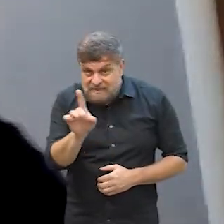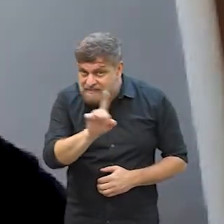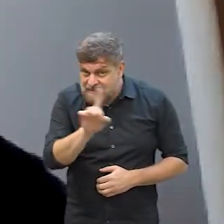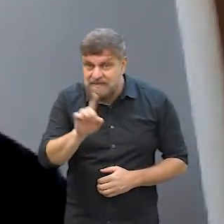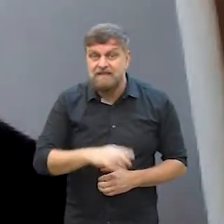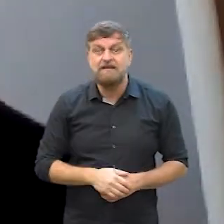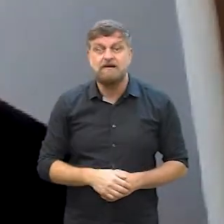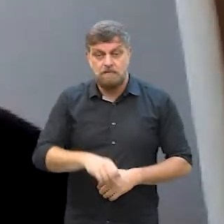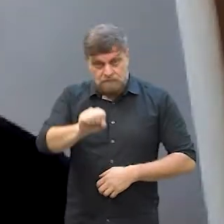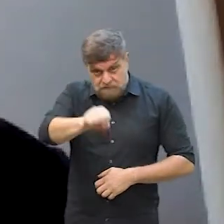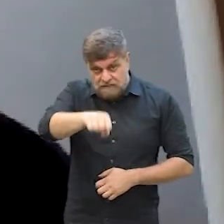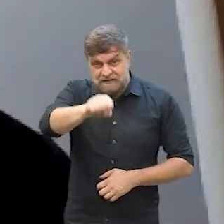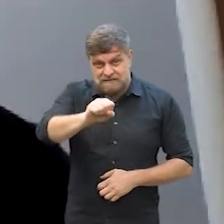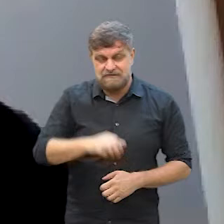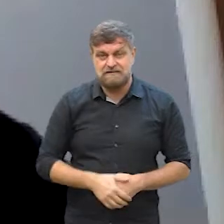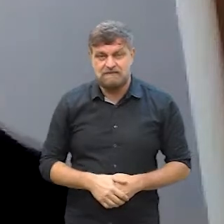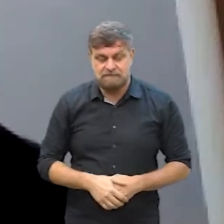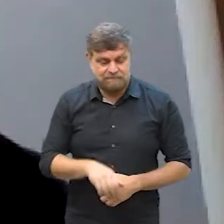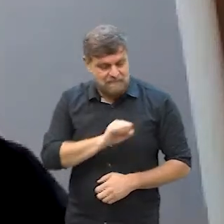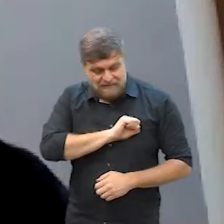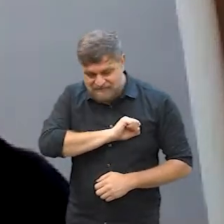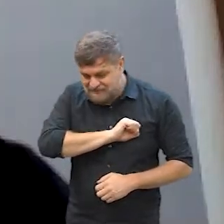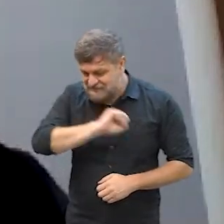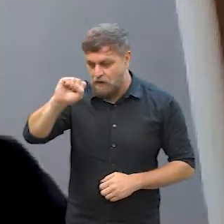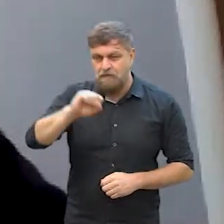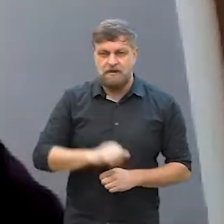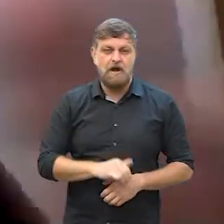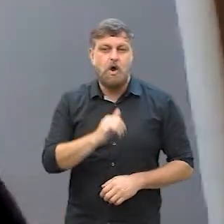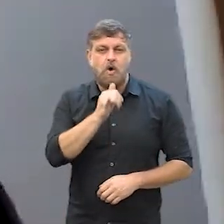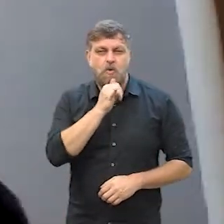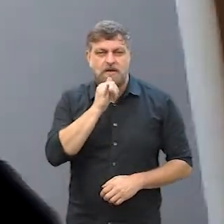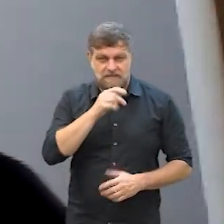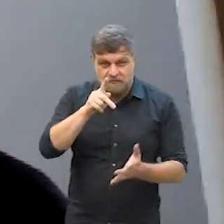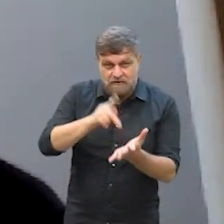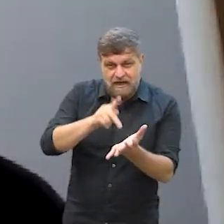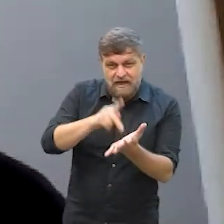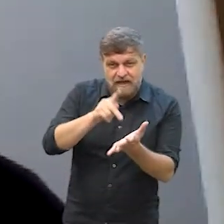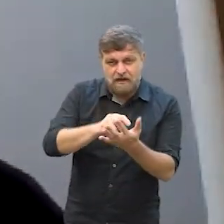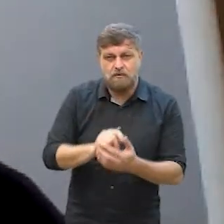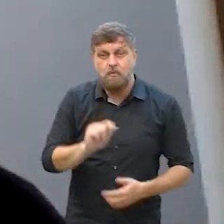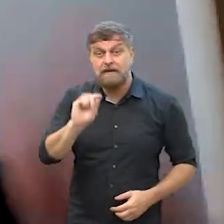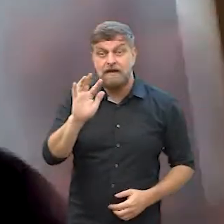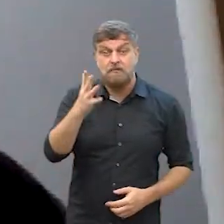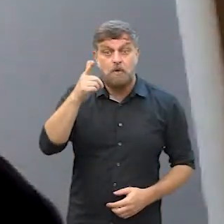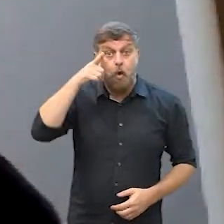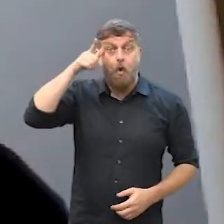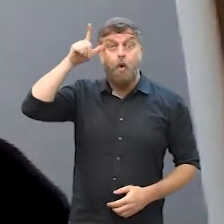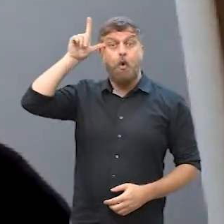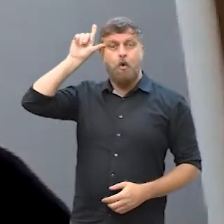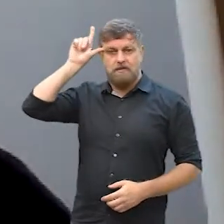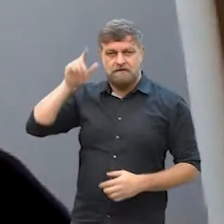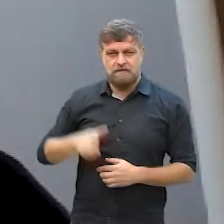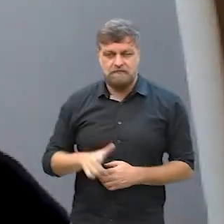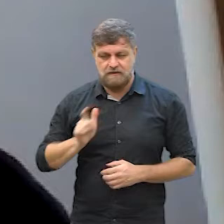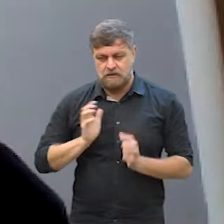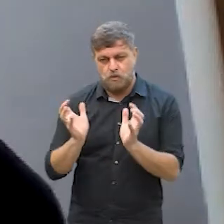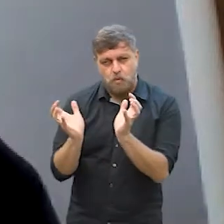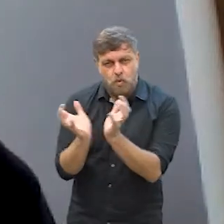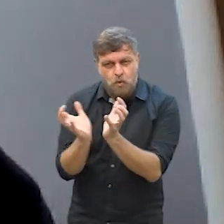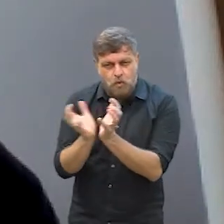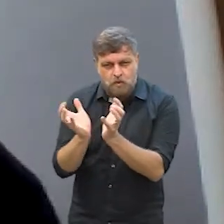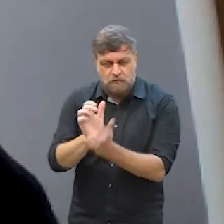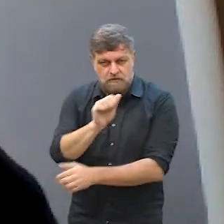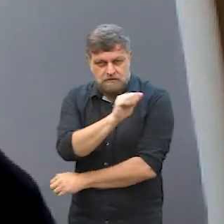não é utopia. É incrível, cara. Por exemplo, eu vou te dar um exemplo real aí, do que aconteceu ontem. Eu tenho uma